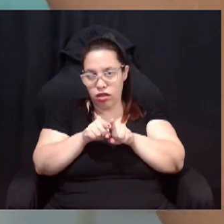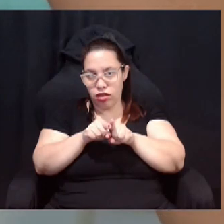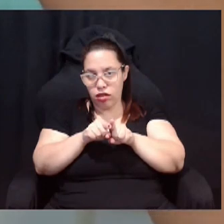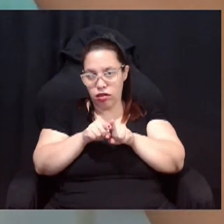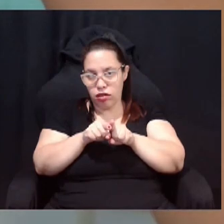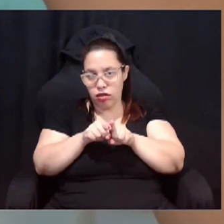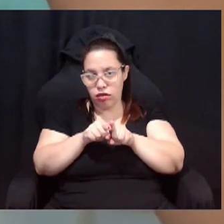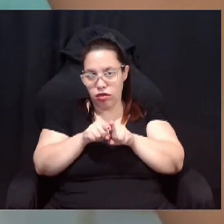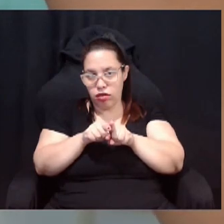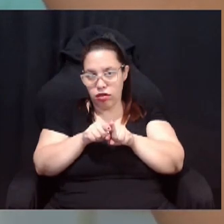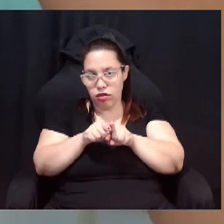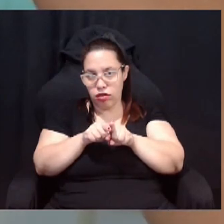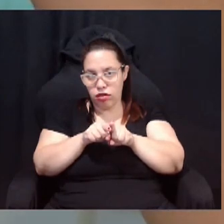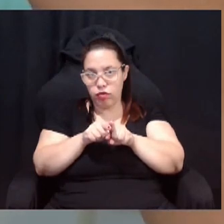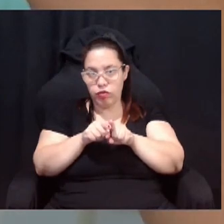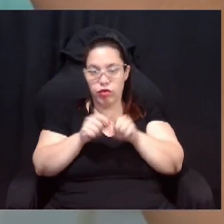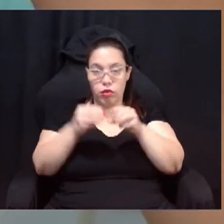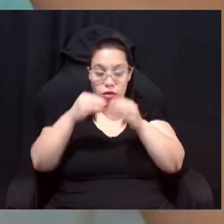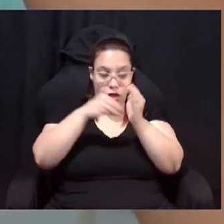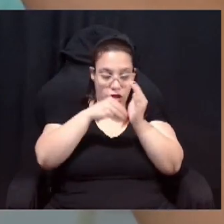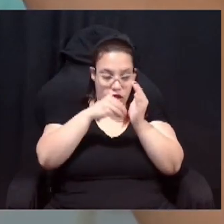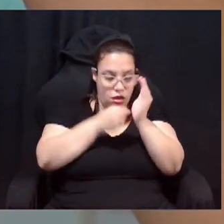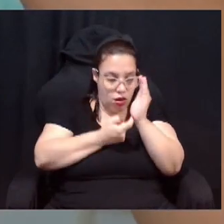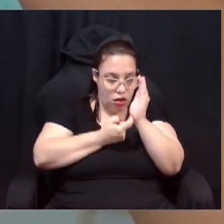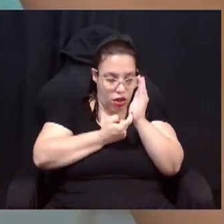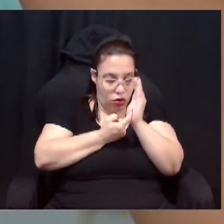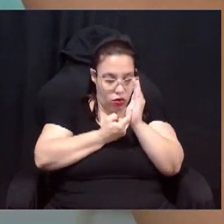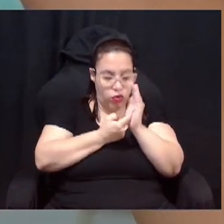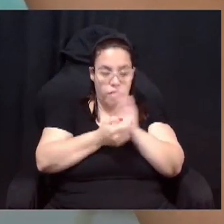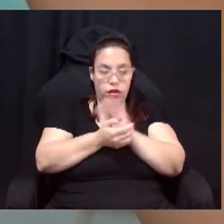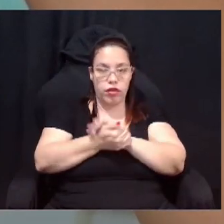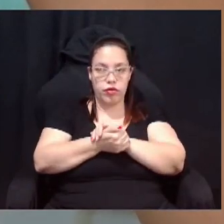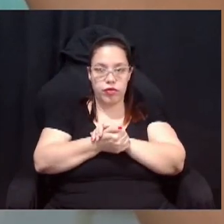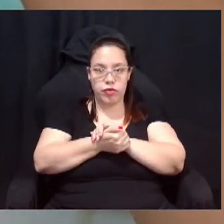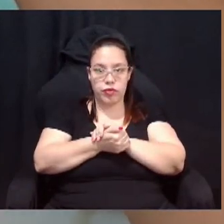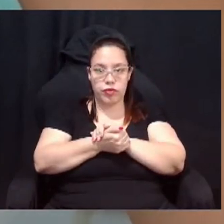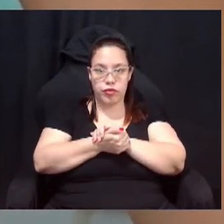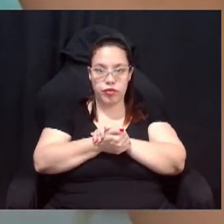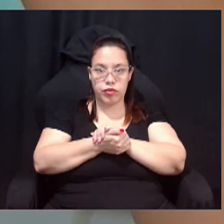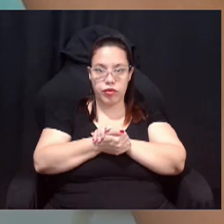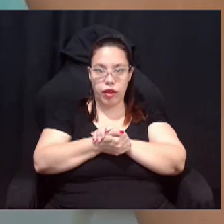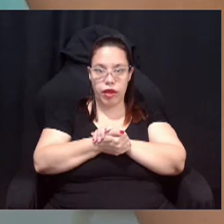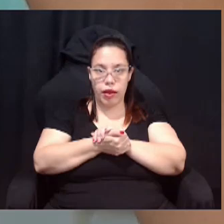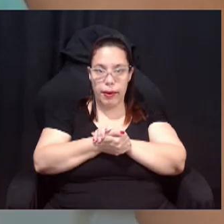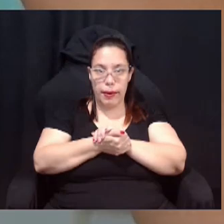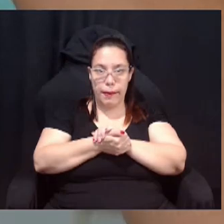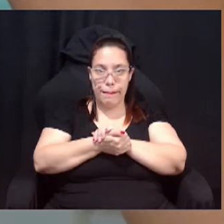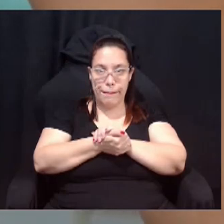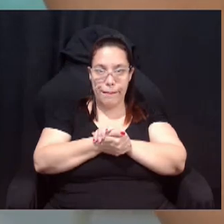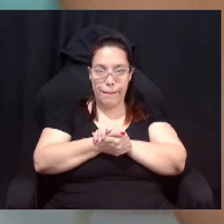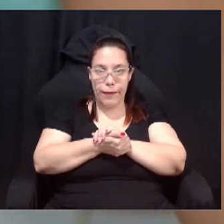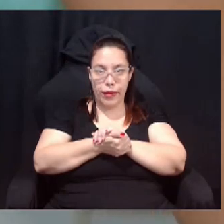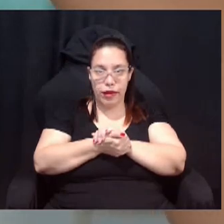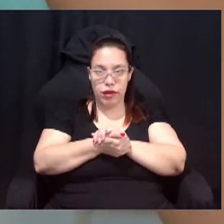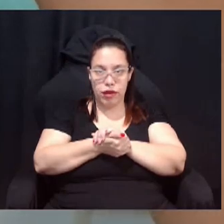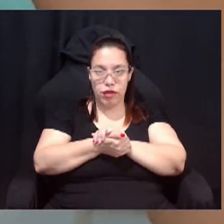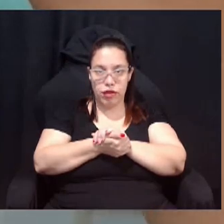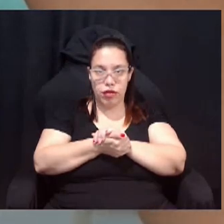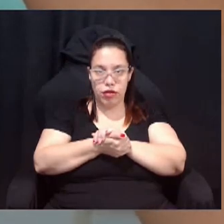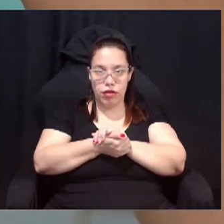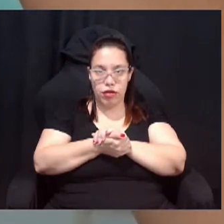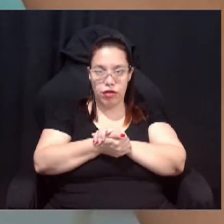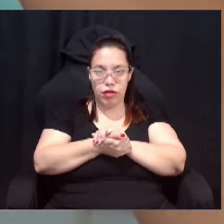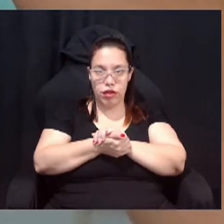pra dentro. Tá. Puxei um pouquinho mais, não puxa muito para ela não ultrapassar essa parte